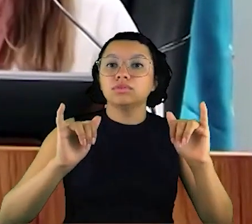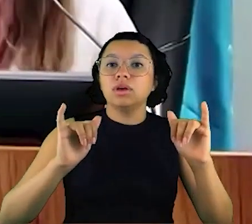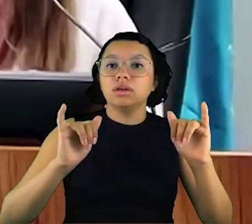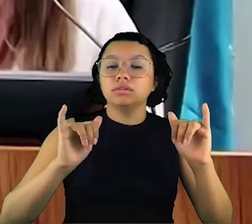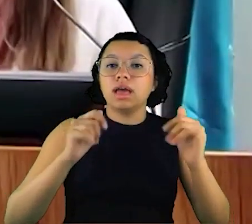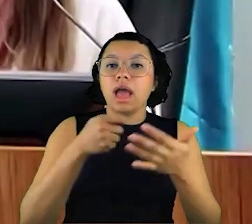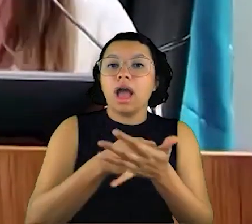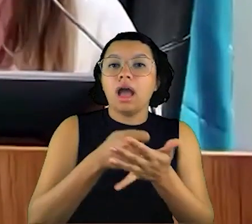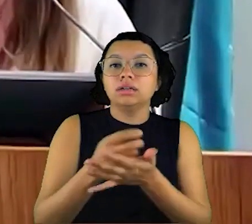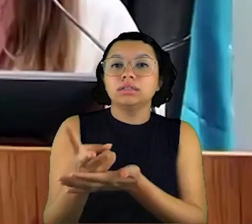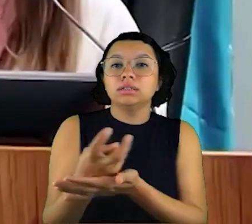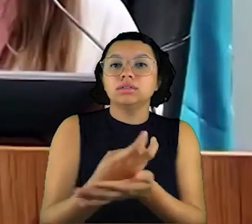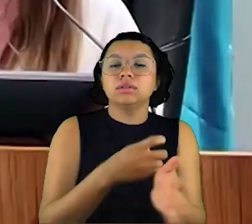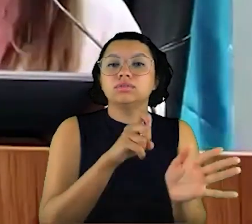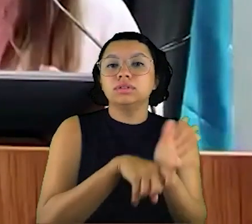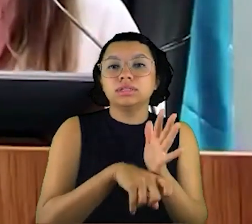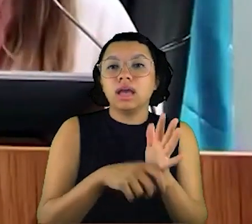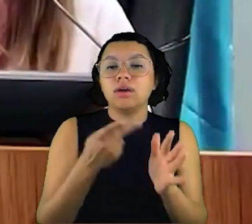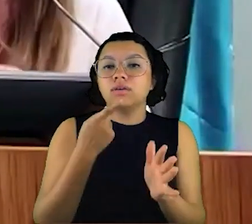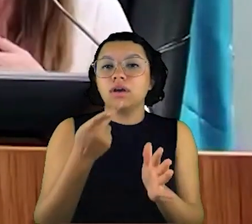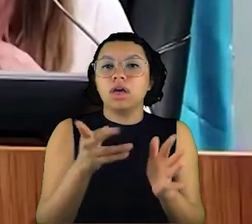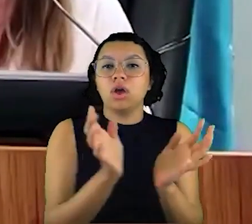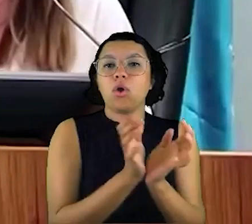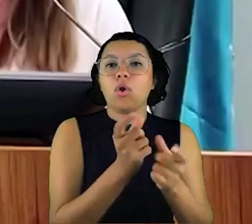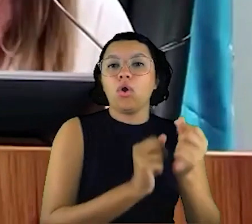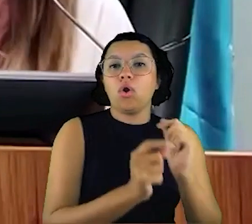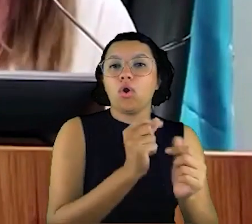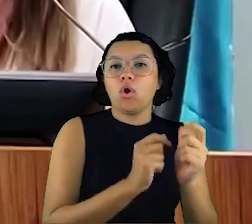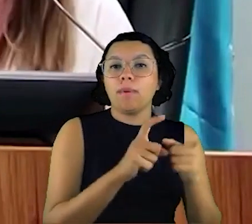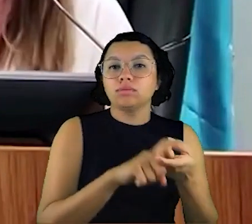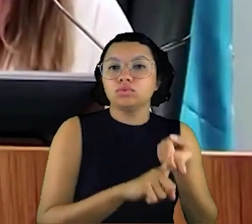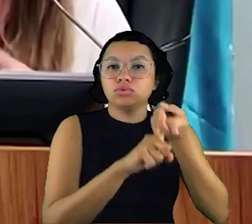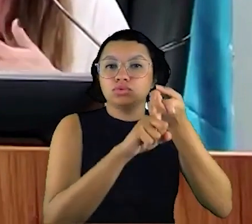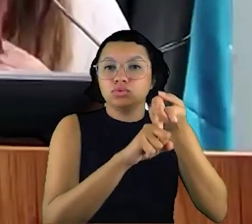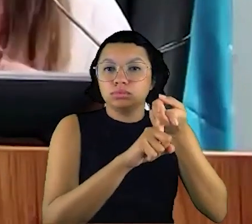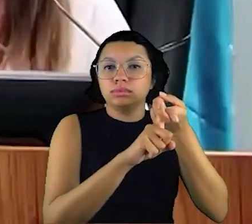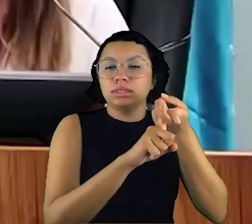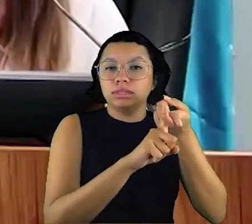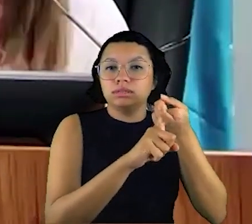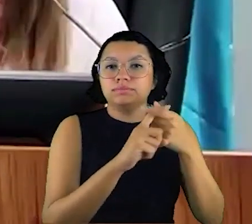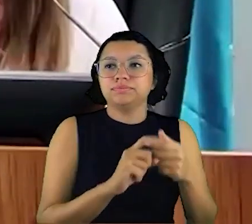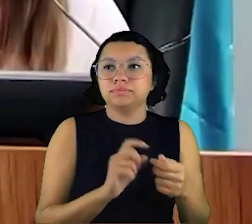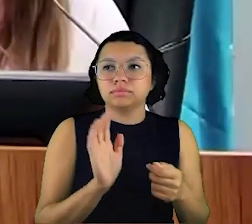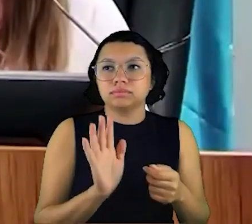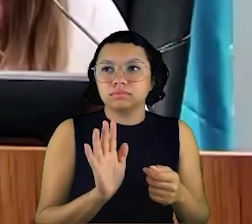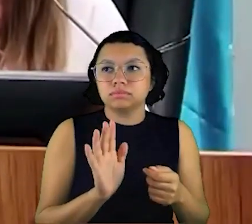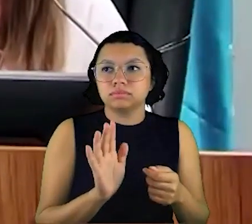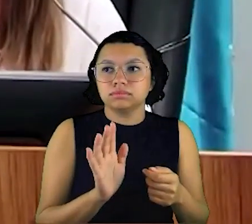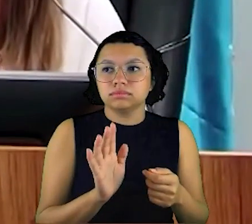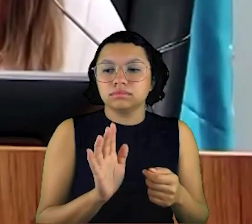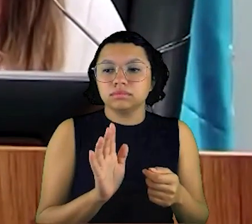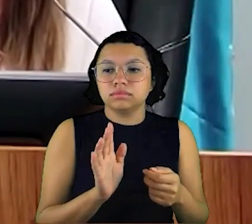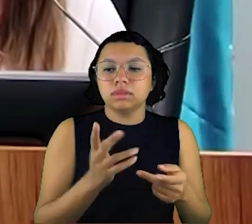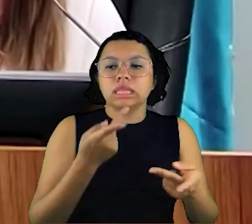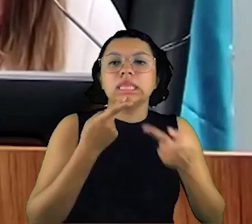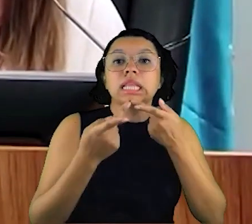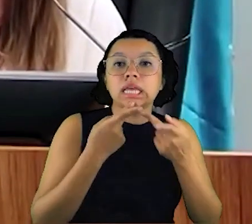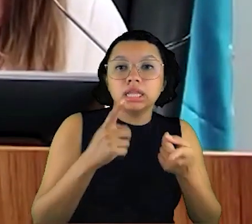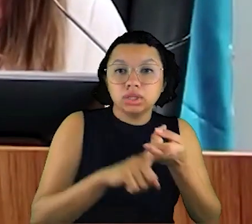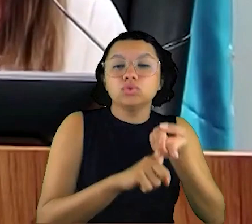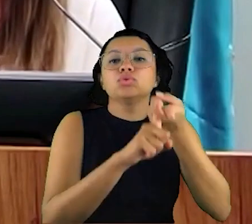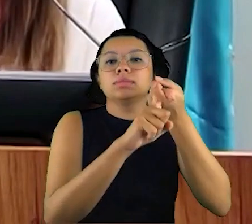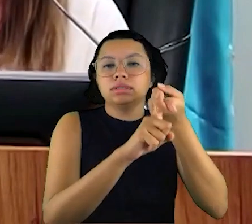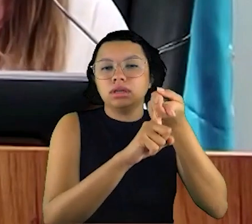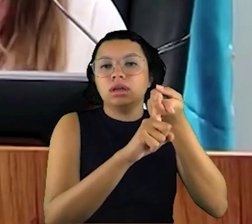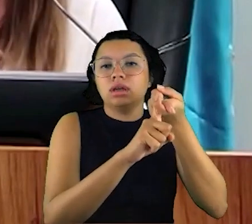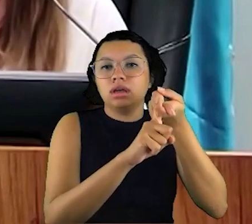a execução fiscal com a decretação do grupo econômico, suspendendo, decretando suspensão